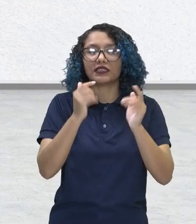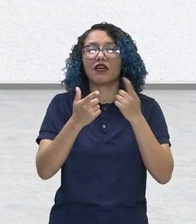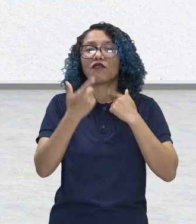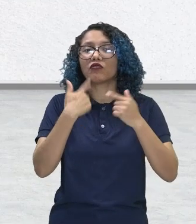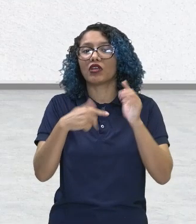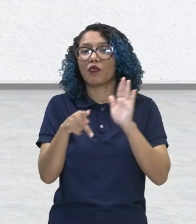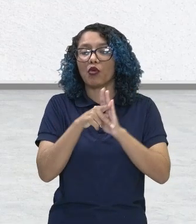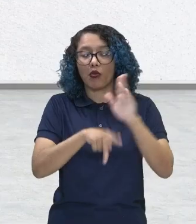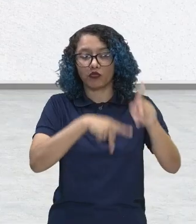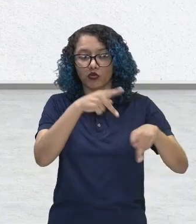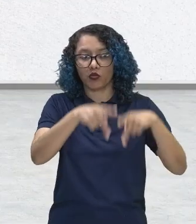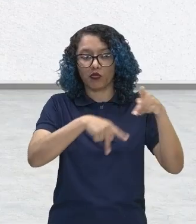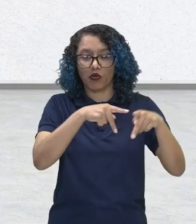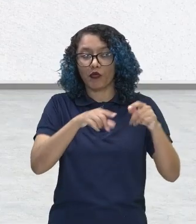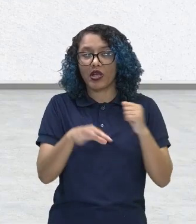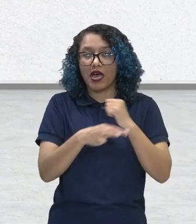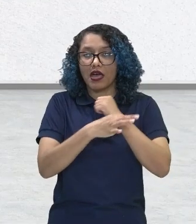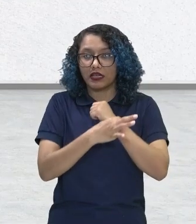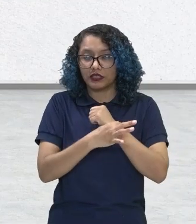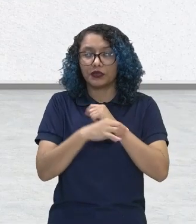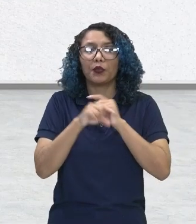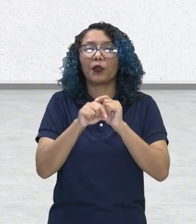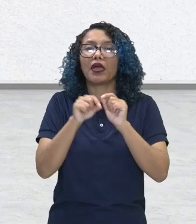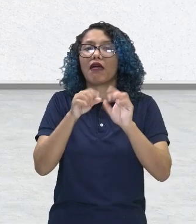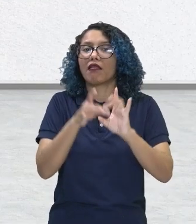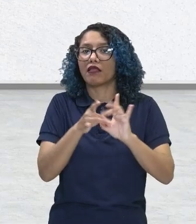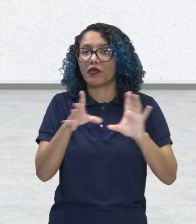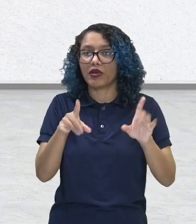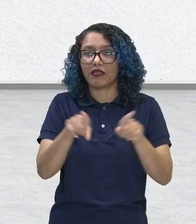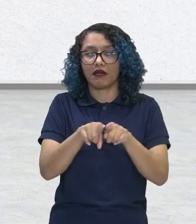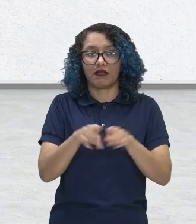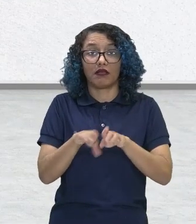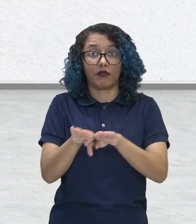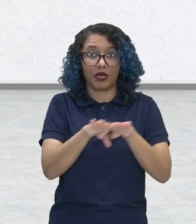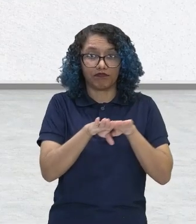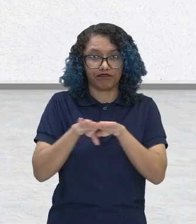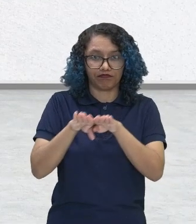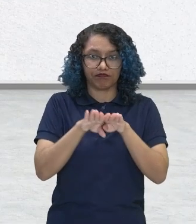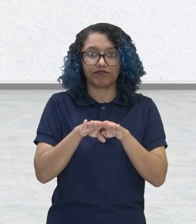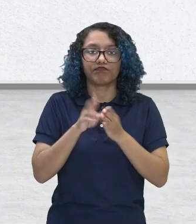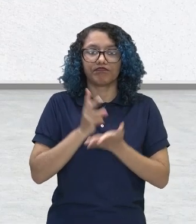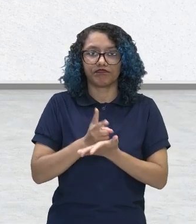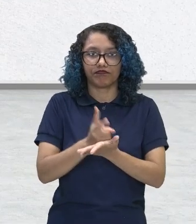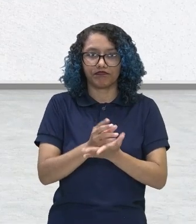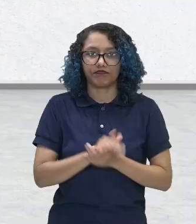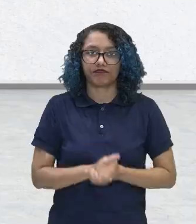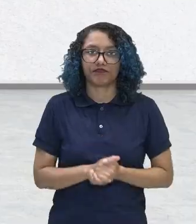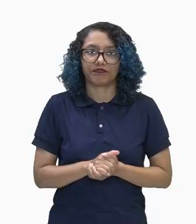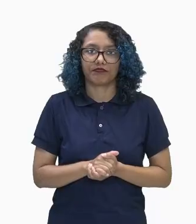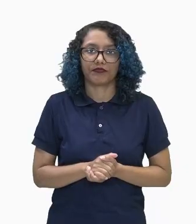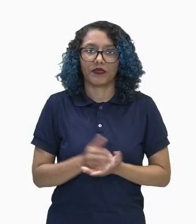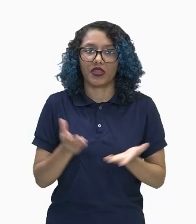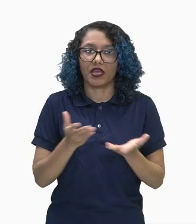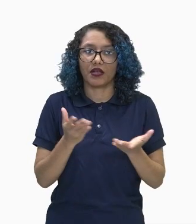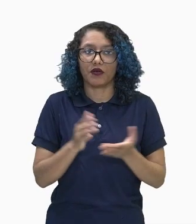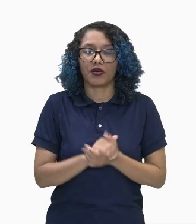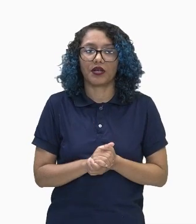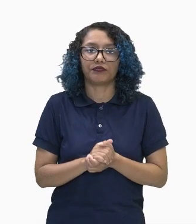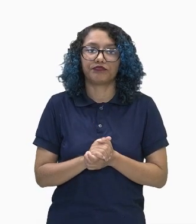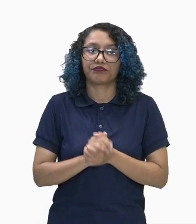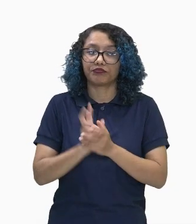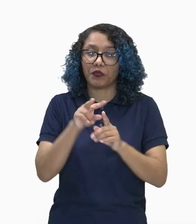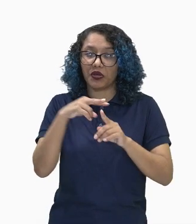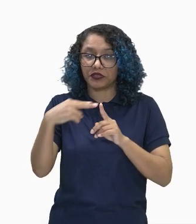garantindo liberdade e igualdade. Muito bem, aí nós vamos passar agora para as chamadas concepções modernas do